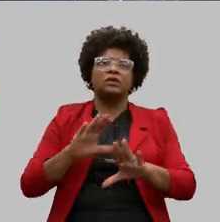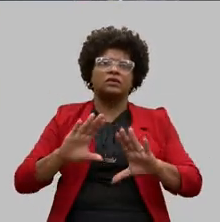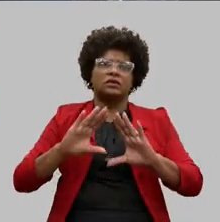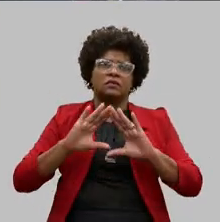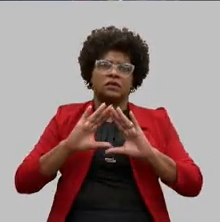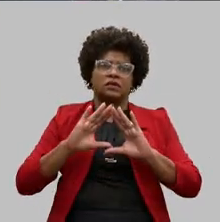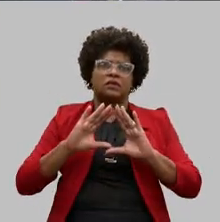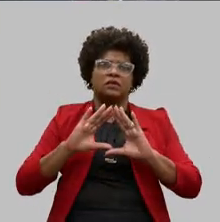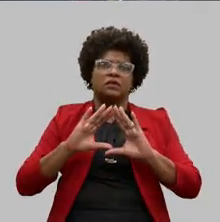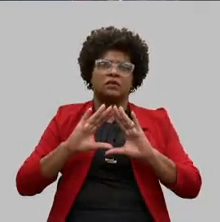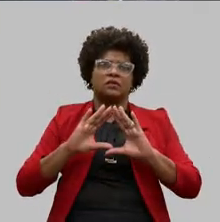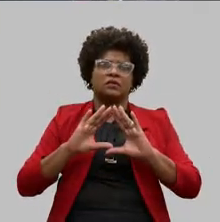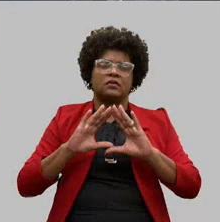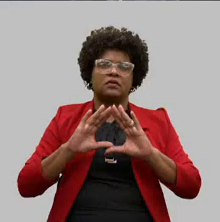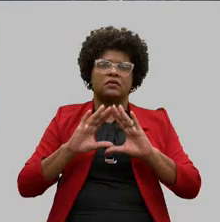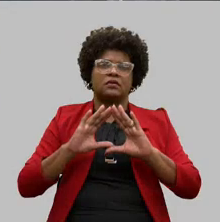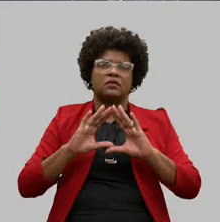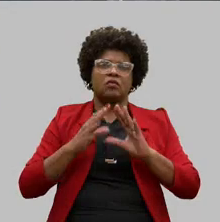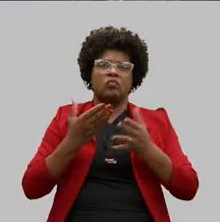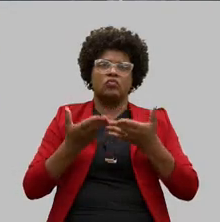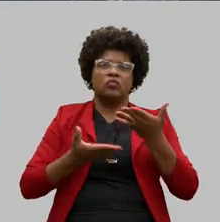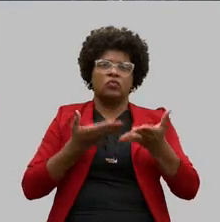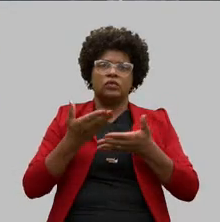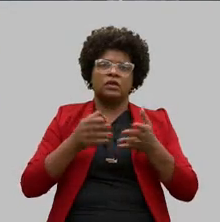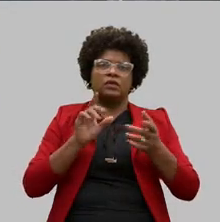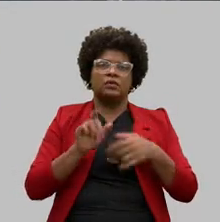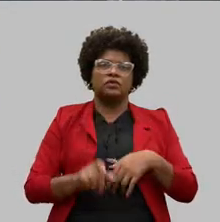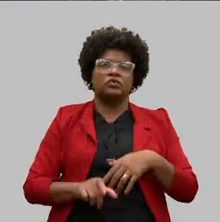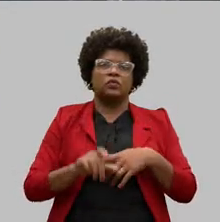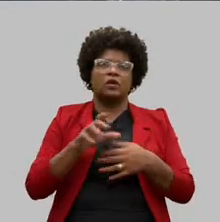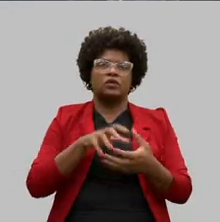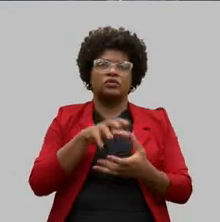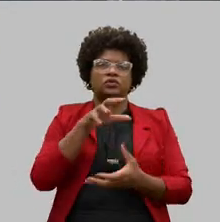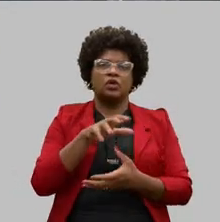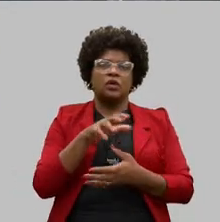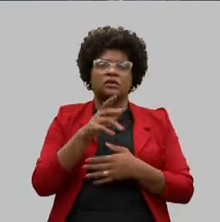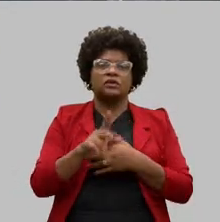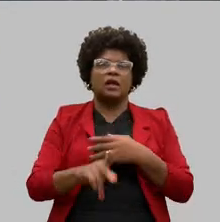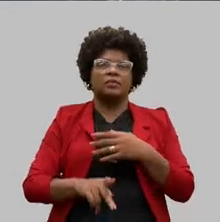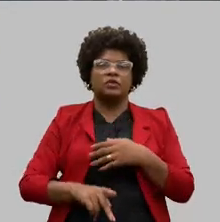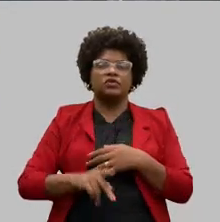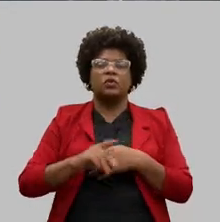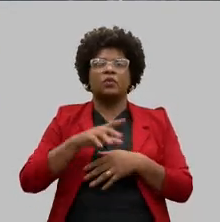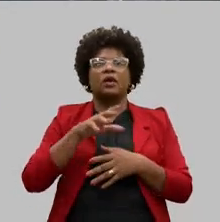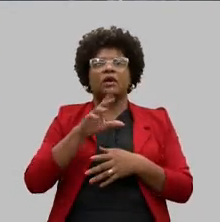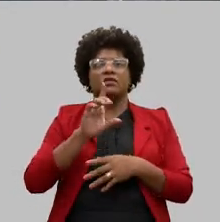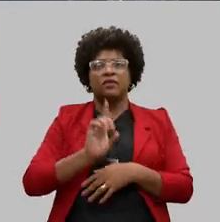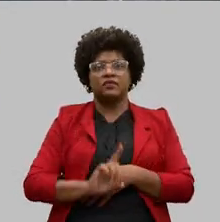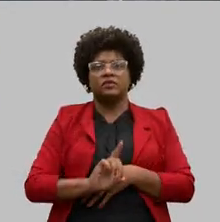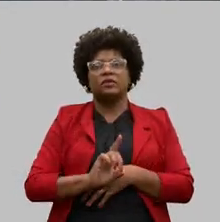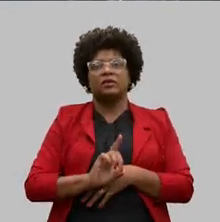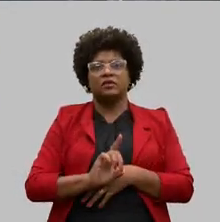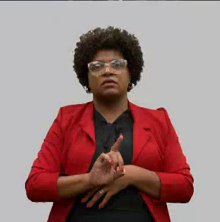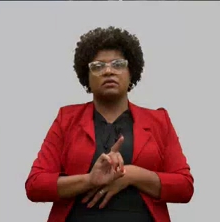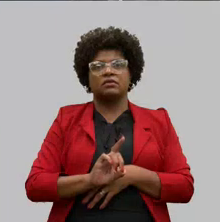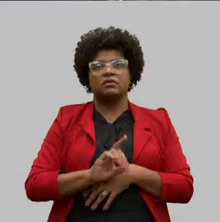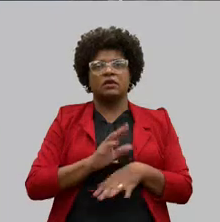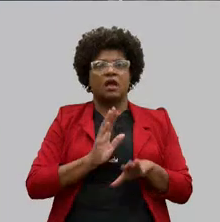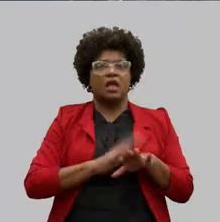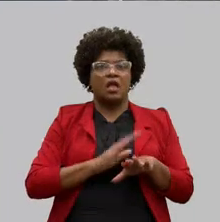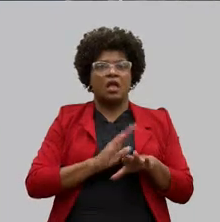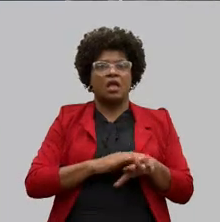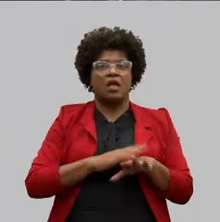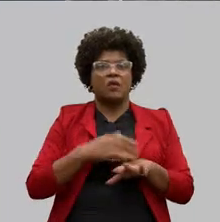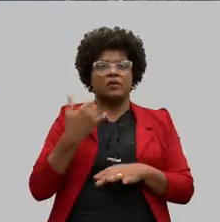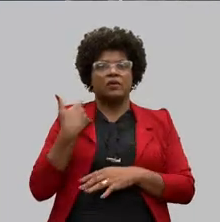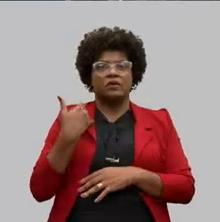né tratar do Idoso do deficientes isso é uma coisa Nobre né todos nós eu que já estou com 63